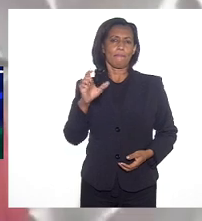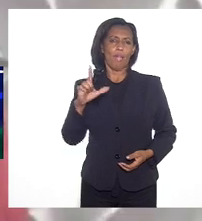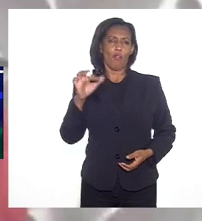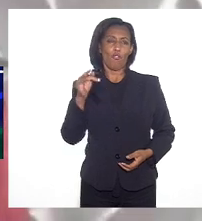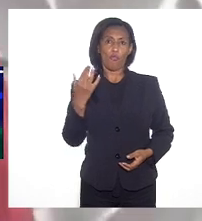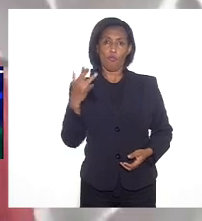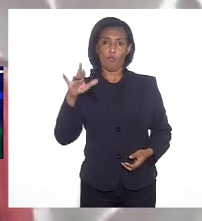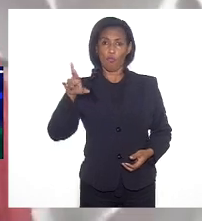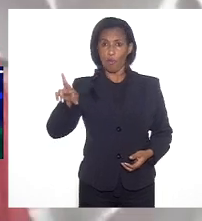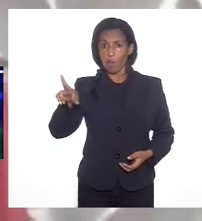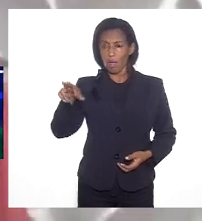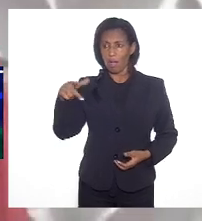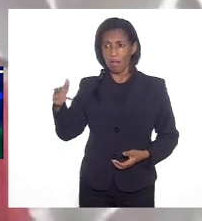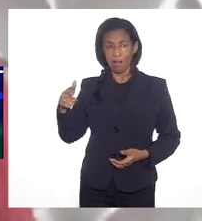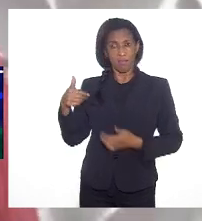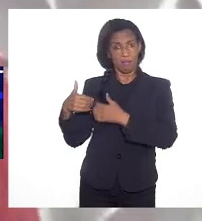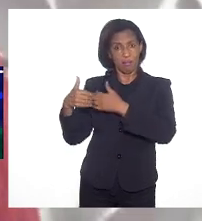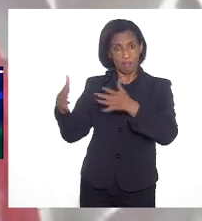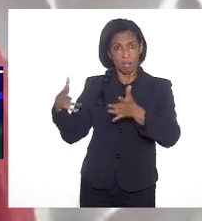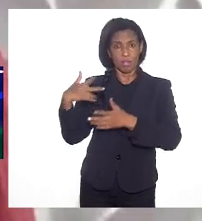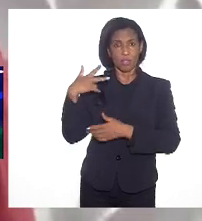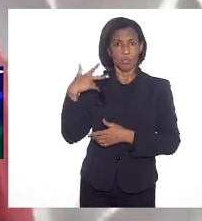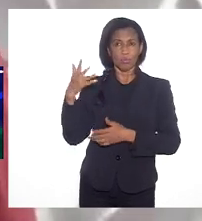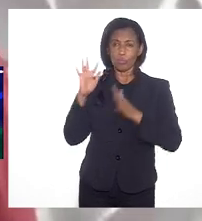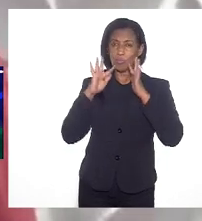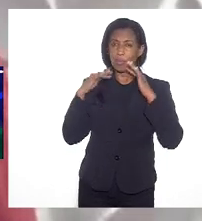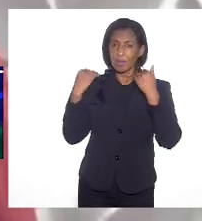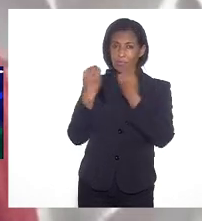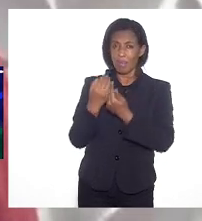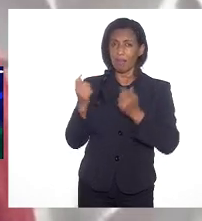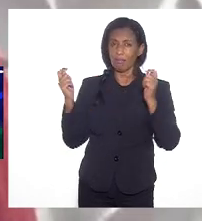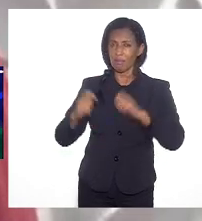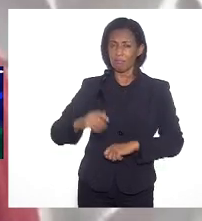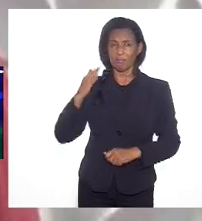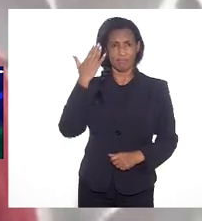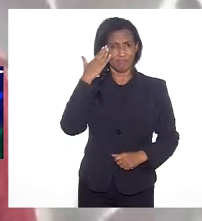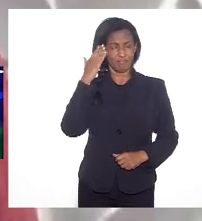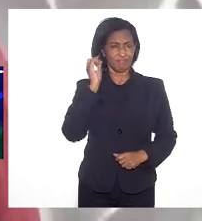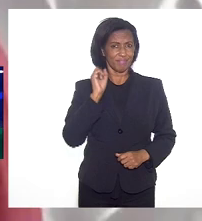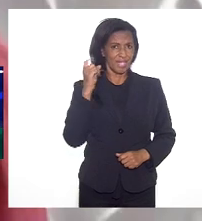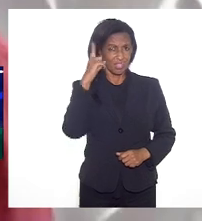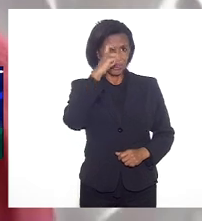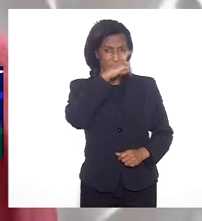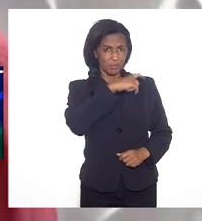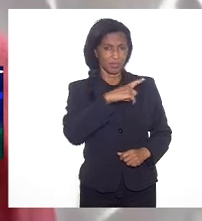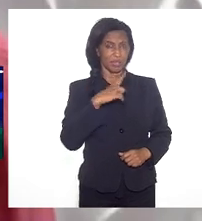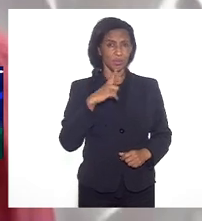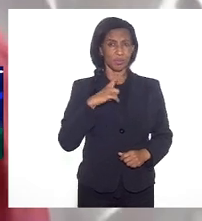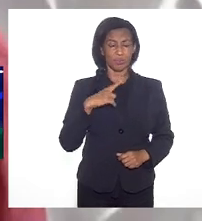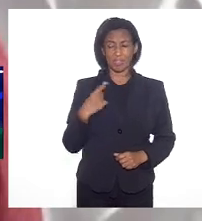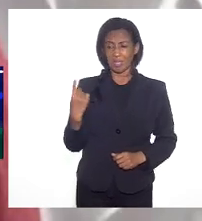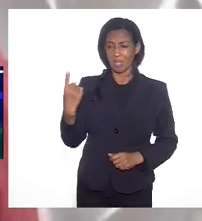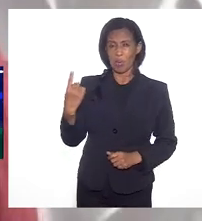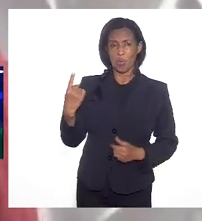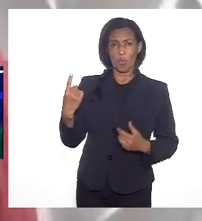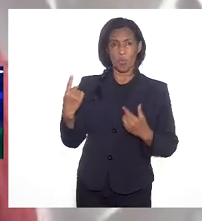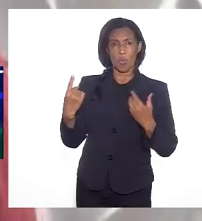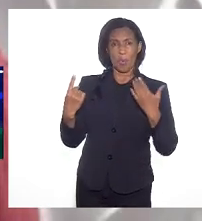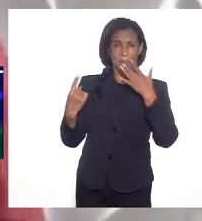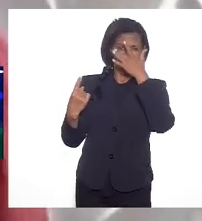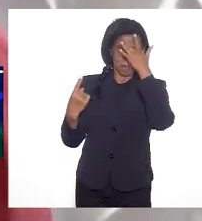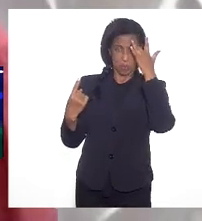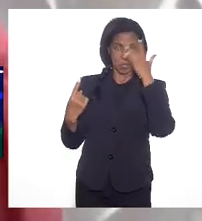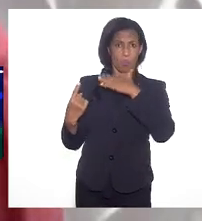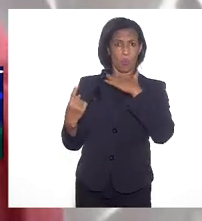dessa fala dos familiares e é possível entender que se é difícil é ter a notícia do falecimento de um ente